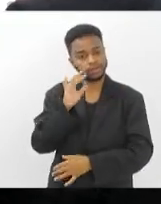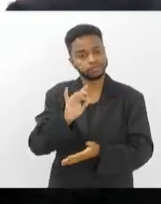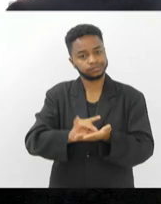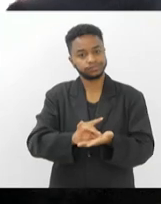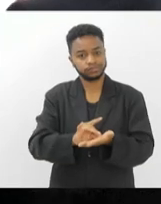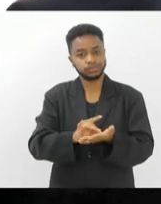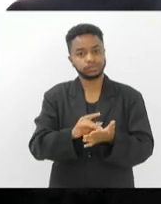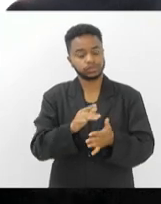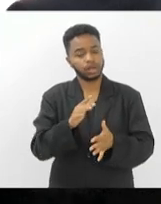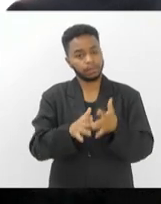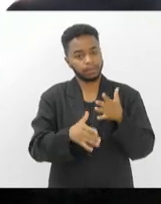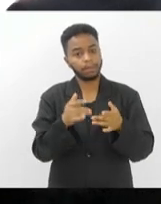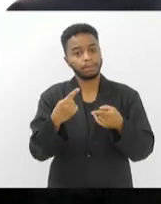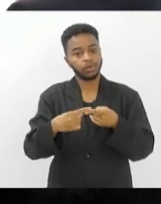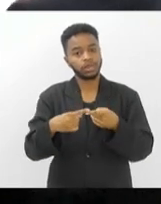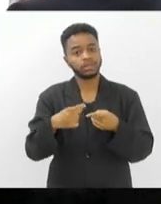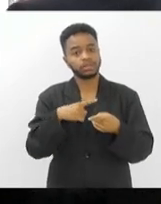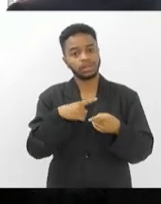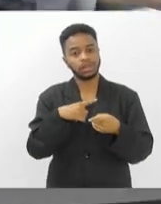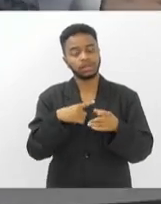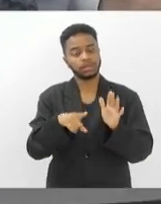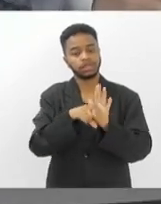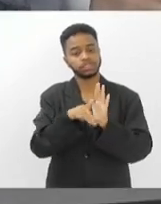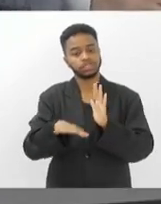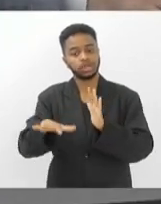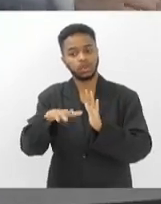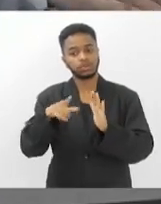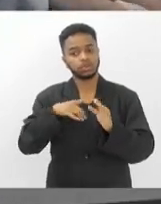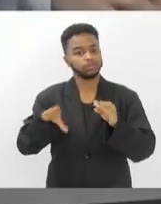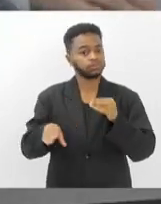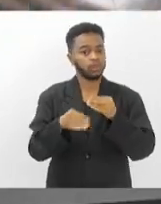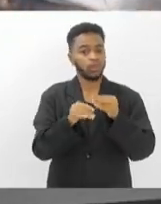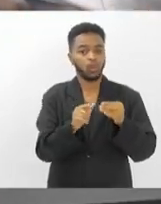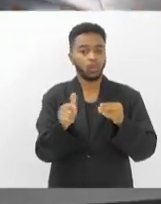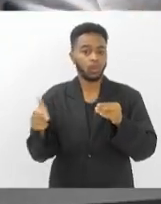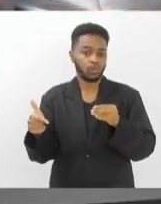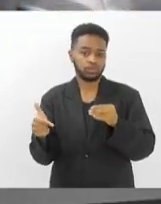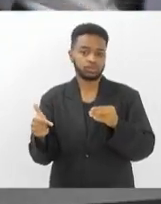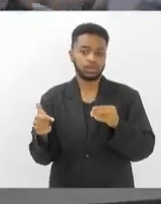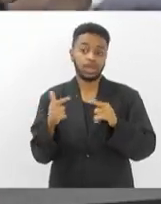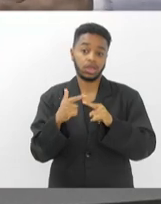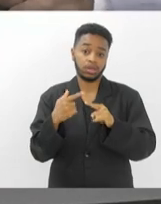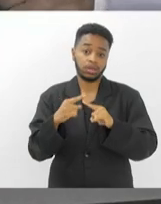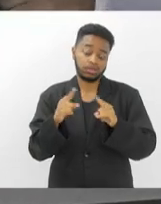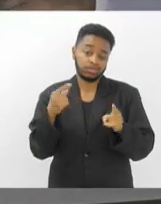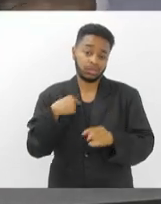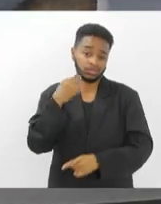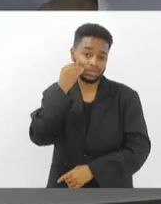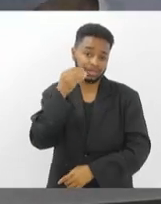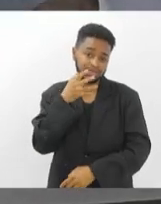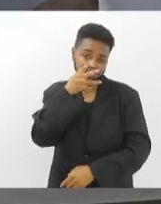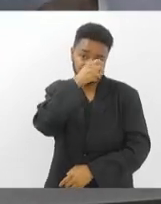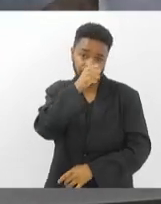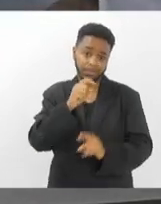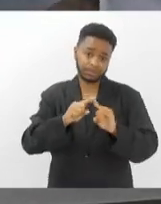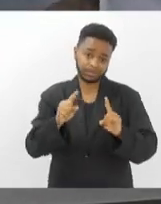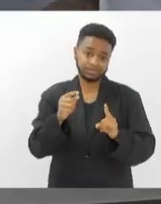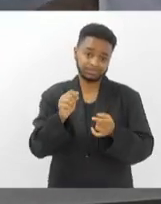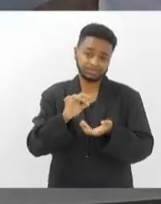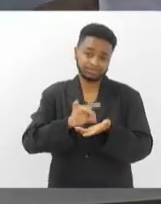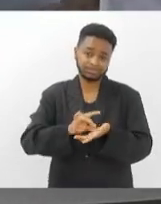foi incorporada nas outras duas seguintes. Não, seria uma terceira incorporação. Eu estava tentando salvar, mas realmente vendo aqui melhor